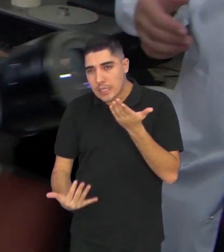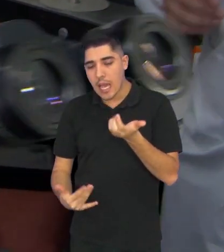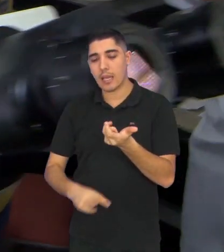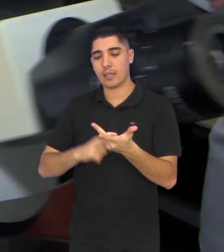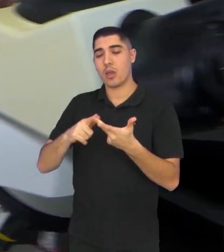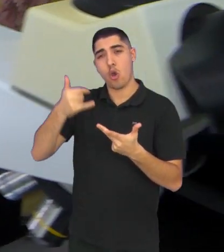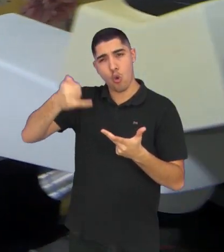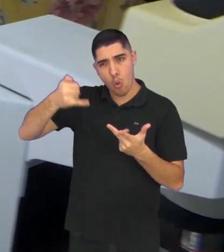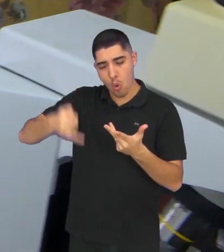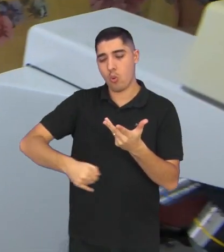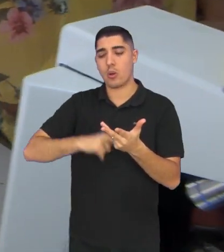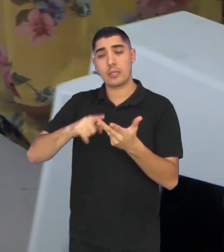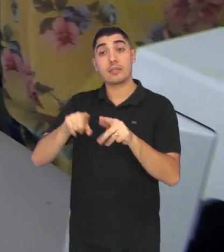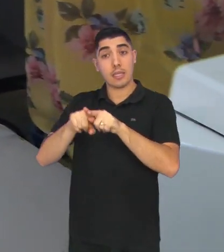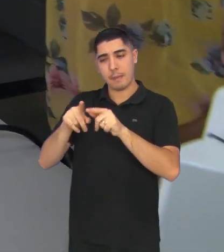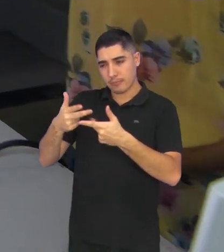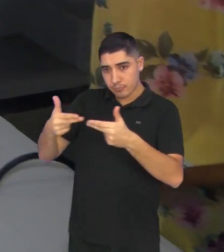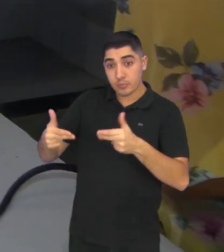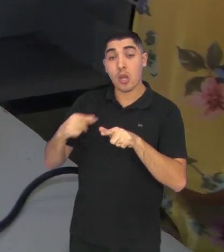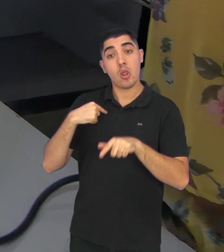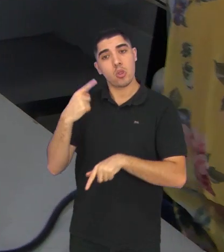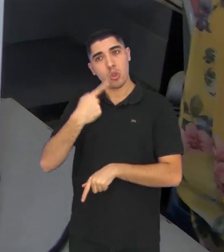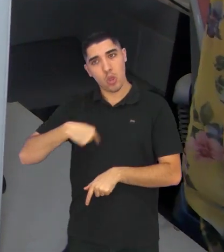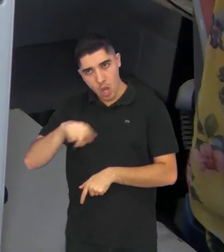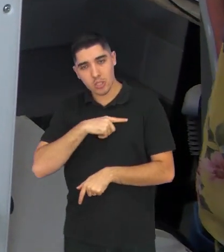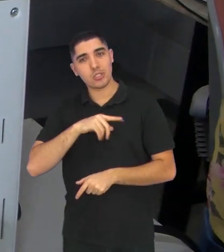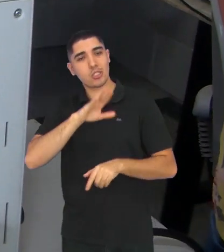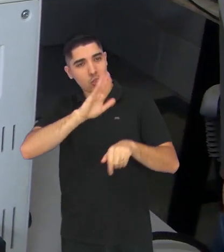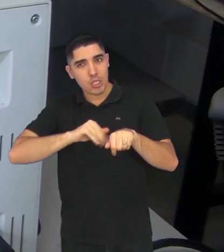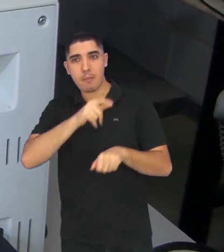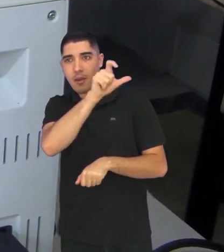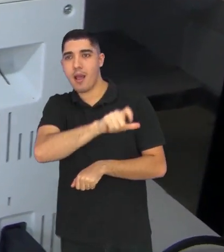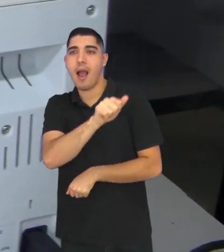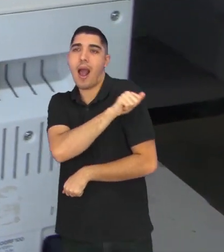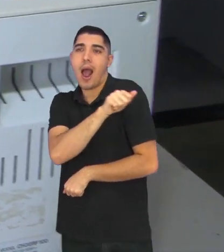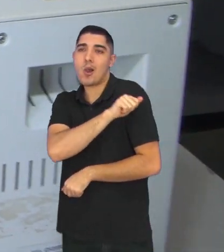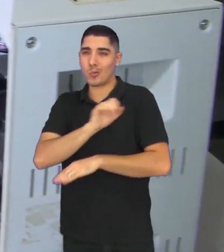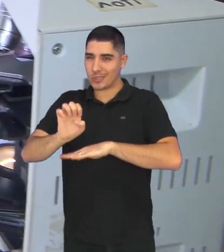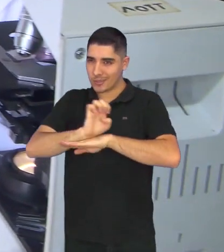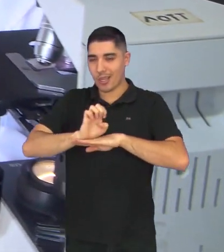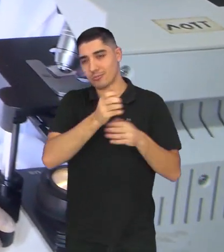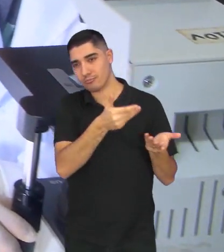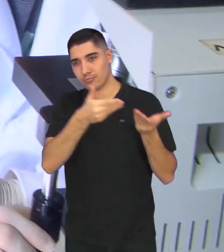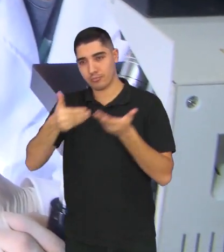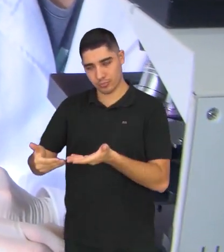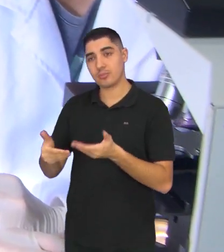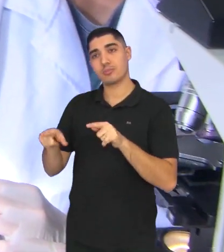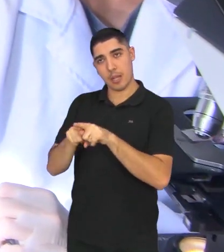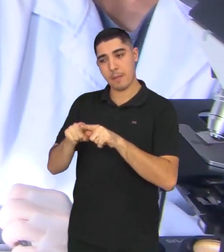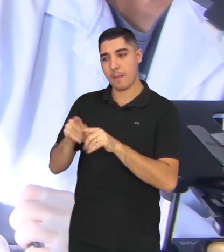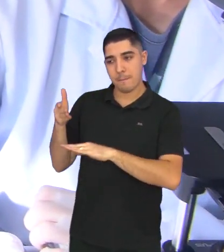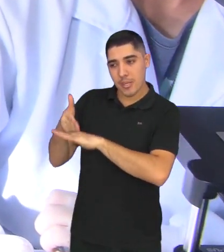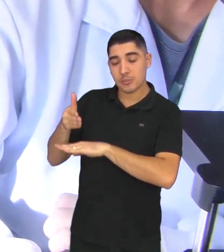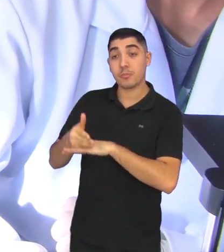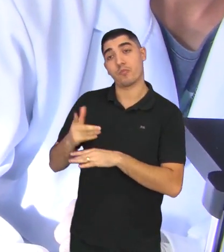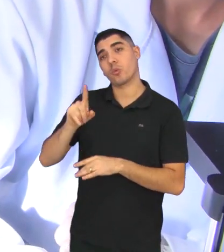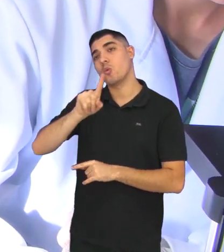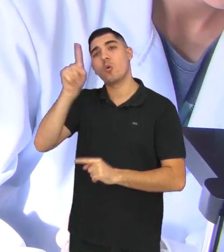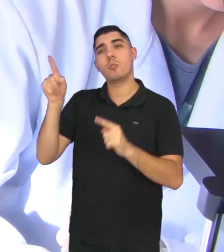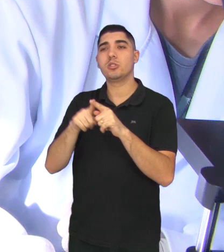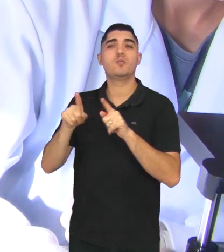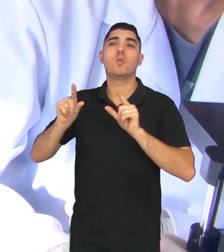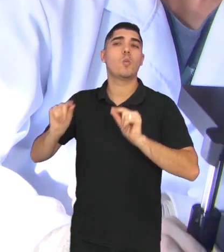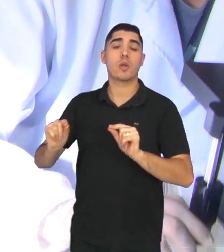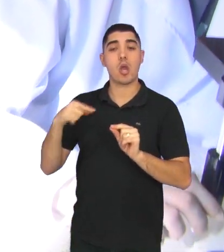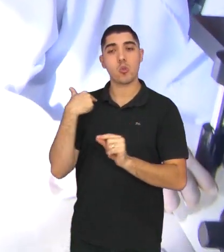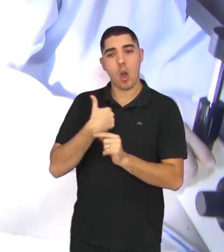fezes e exames bioquímicos. Utilizamos os estagiários da instituição, alunos de iniciação científica. O principal objetivo do laboratório